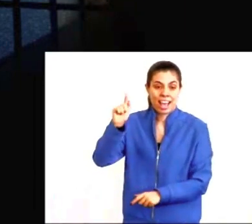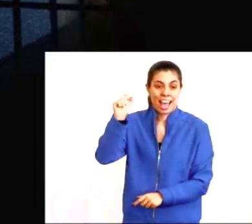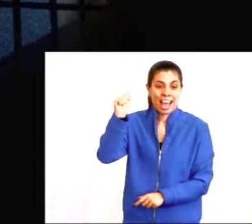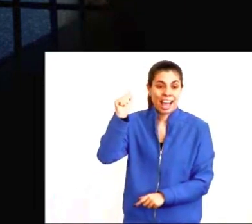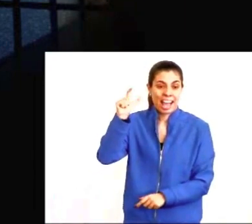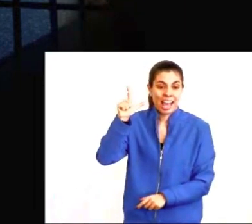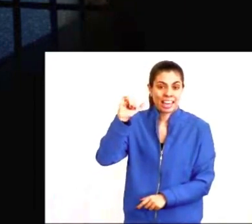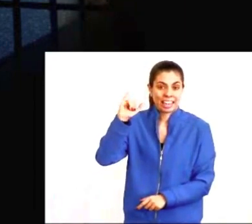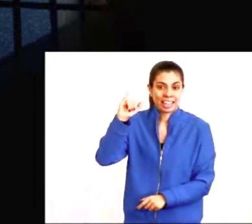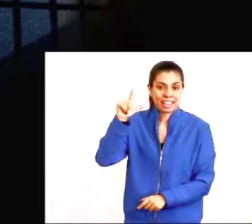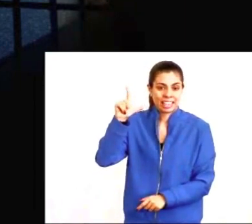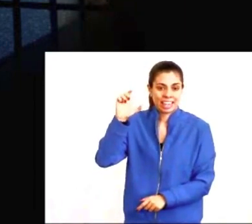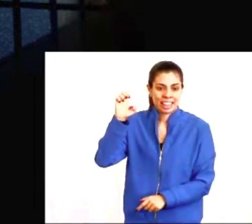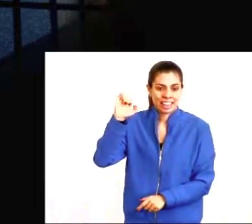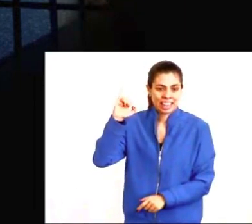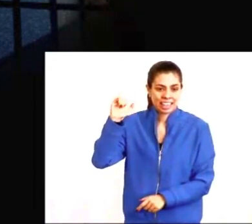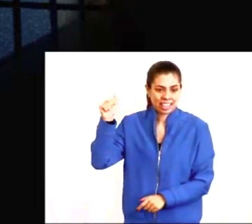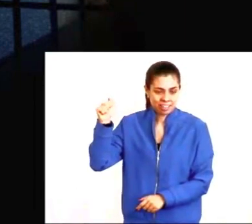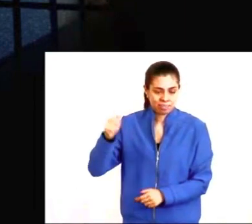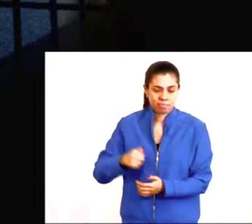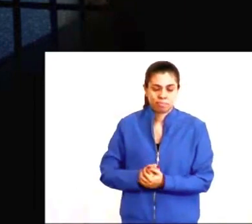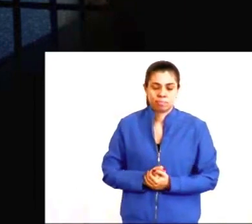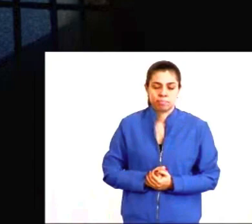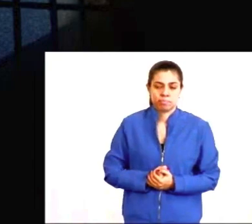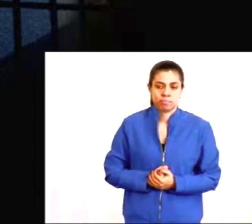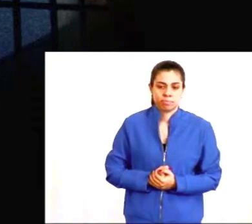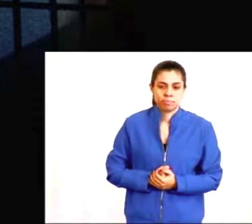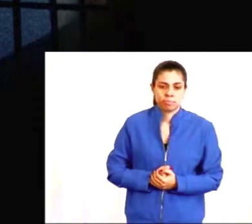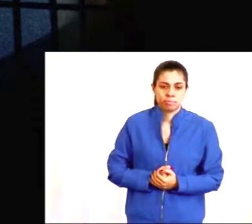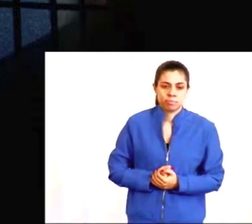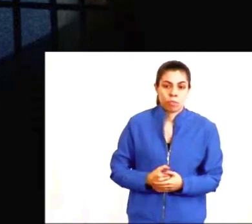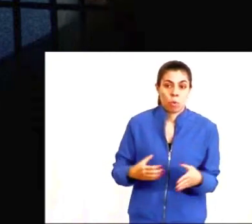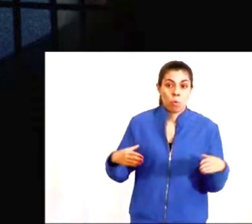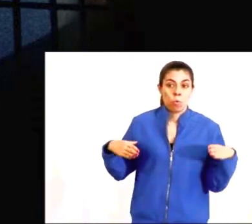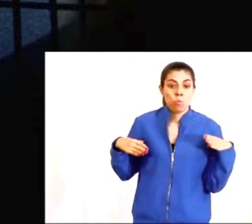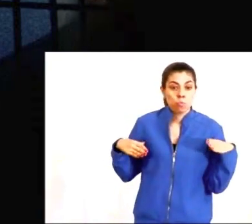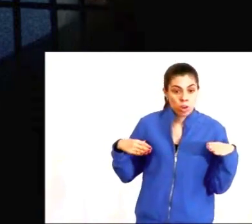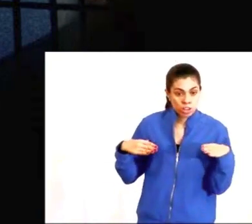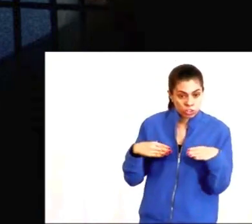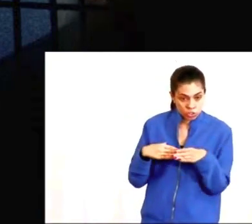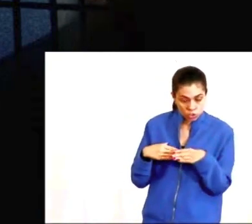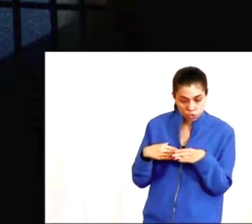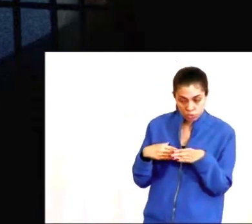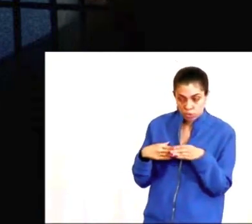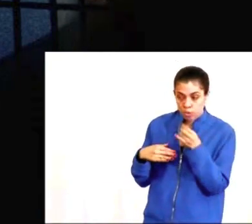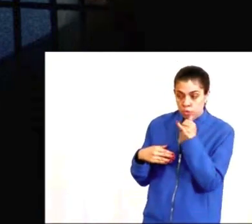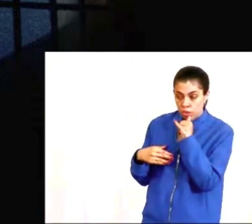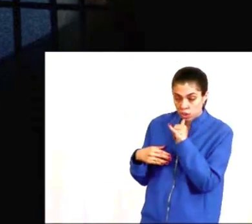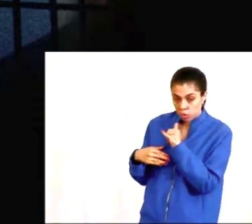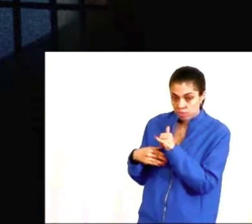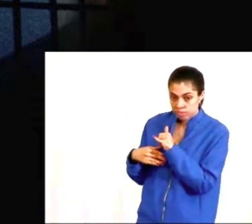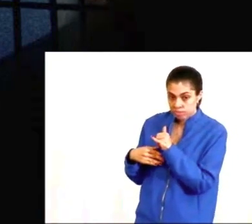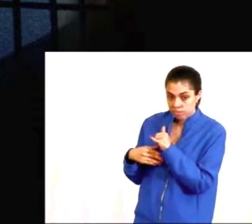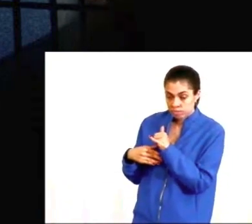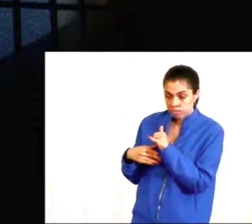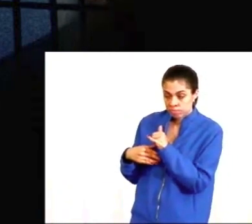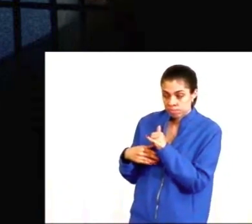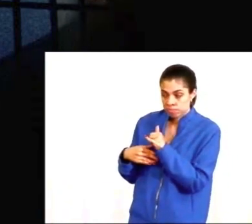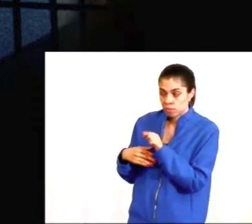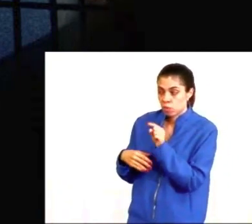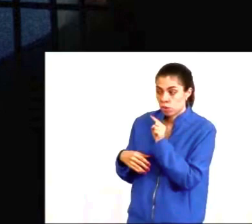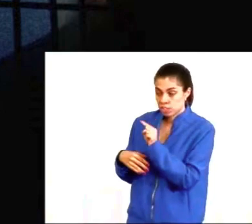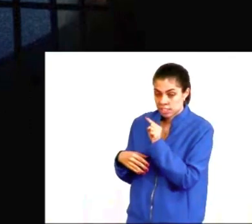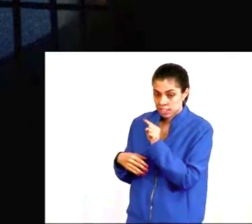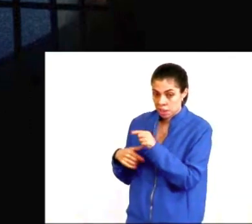os anjos estão dizendo a estas mulheres que uma ação muito nova, uma ação muito